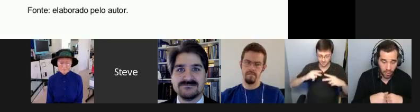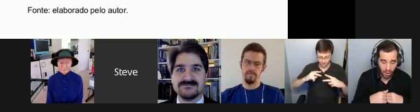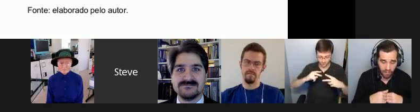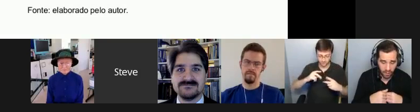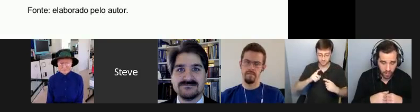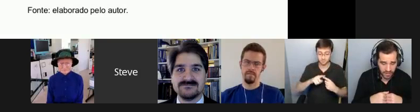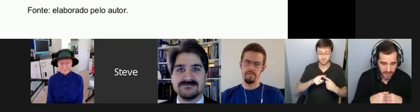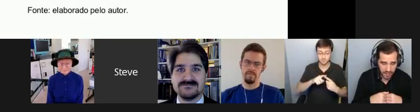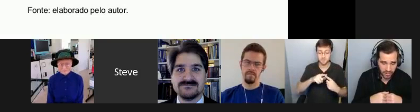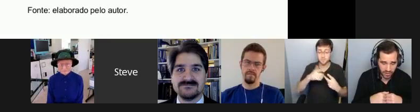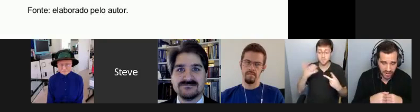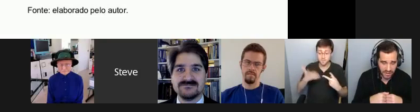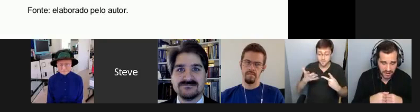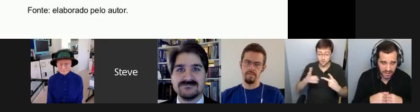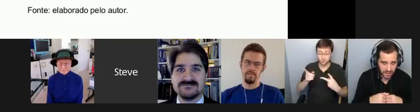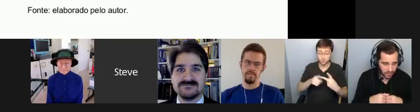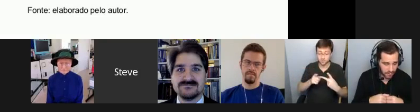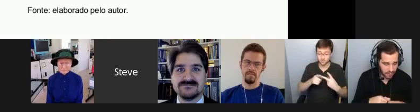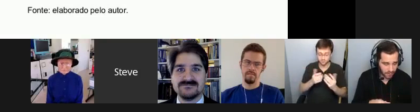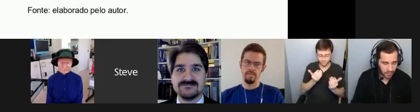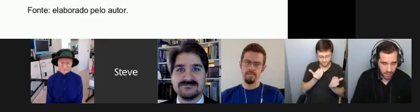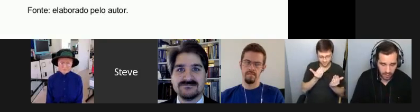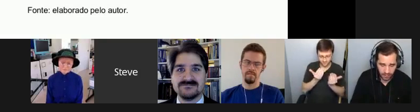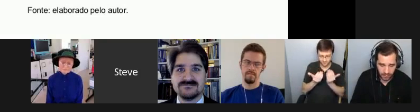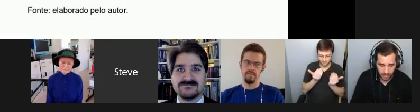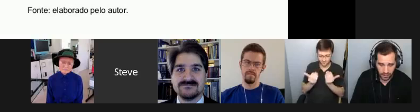Então, qual foi o processo de transcrição